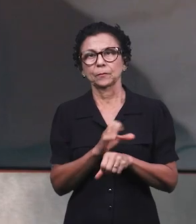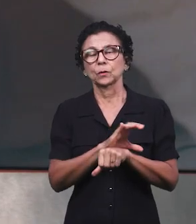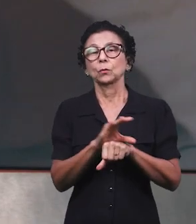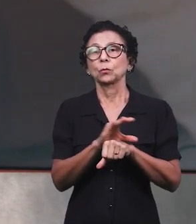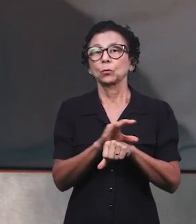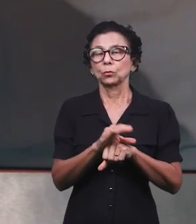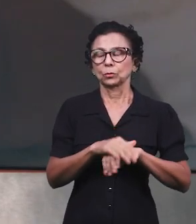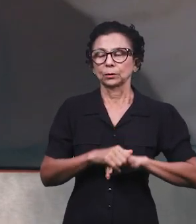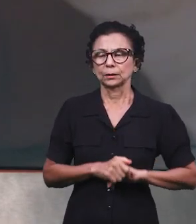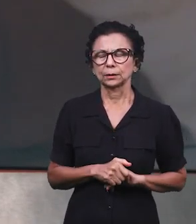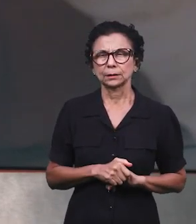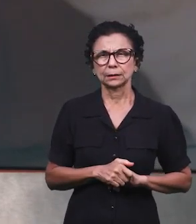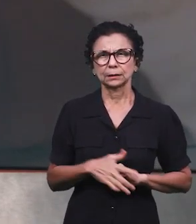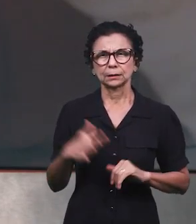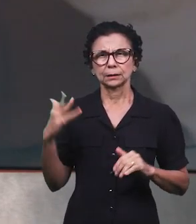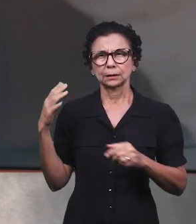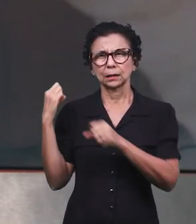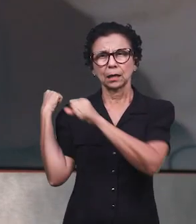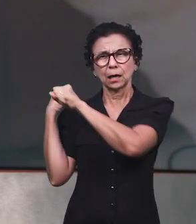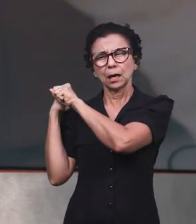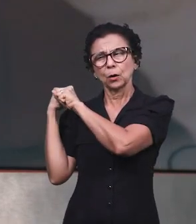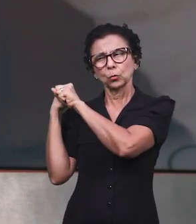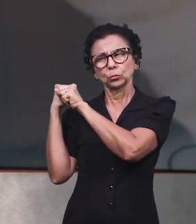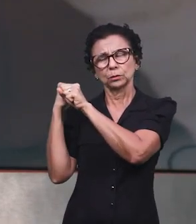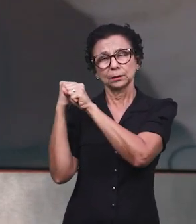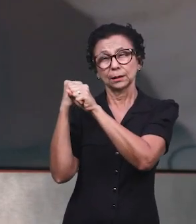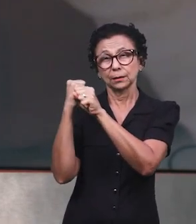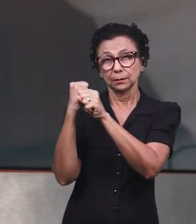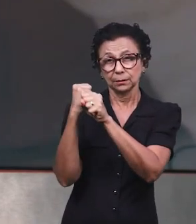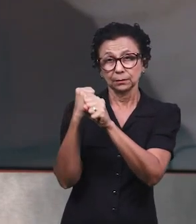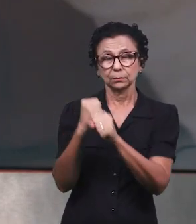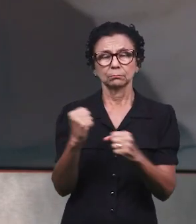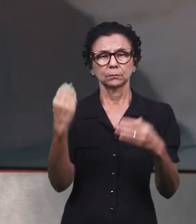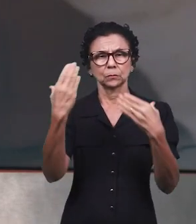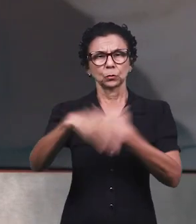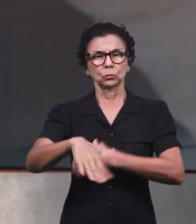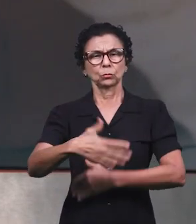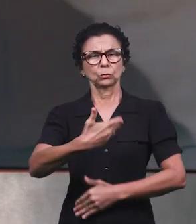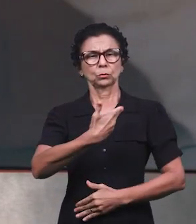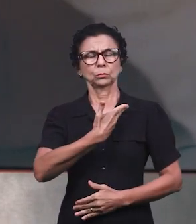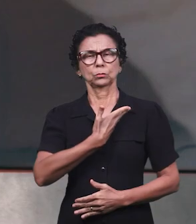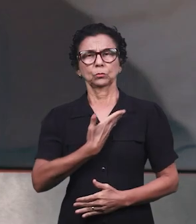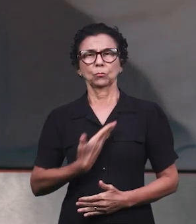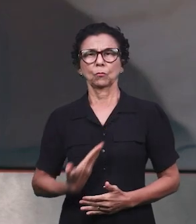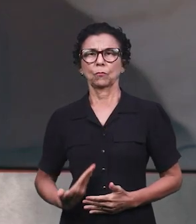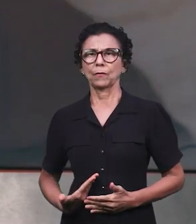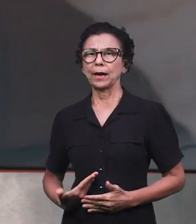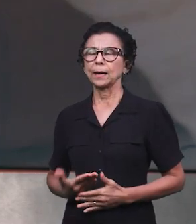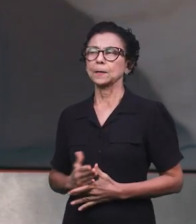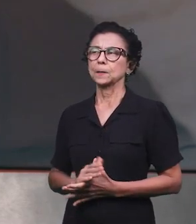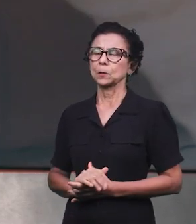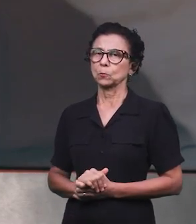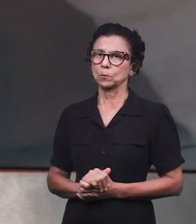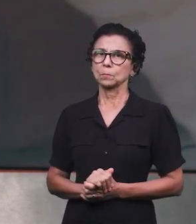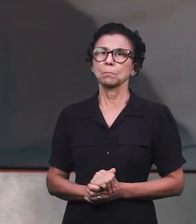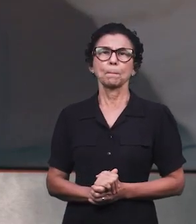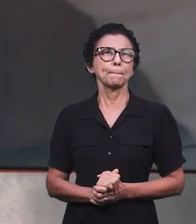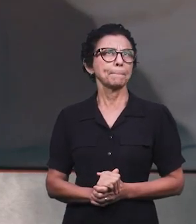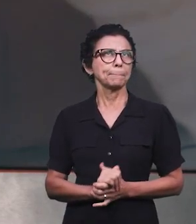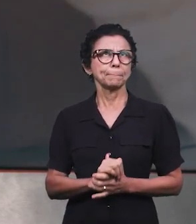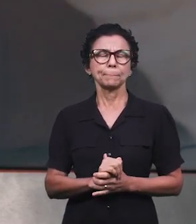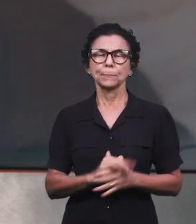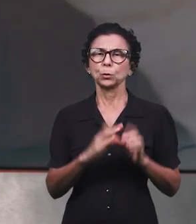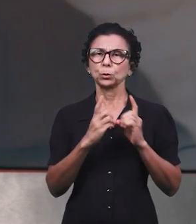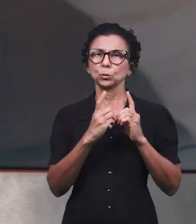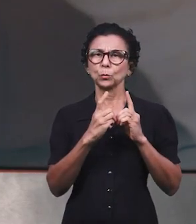últimos anos, a preparação para concursos públicos ela foi muito assim impactada pelos cursos online, pelo ensino